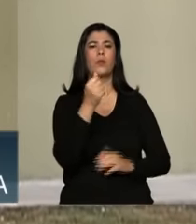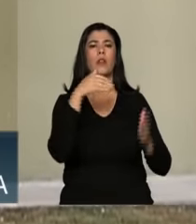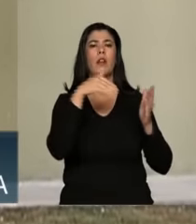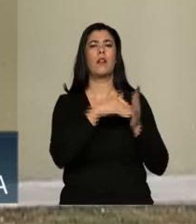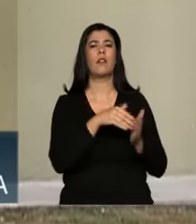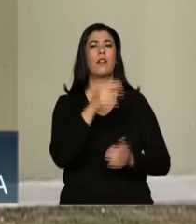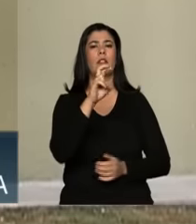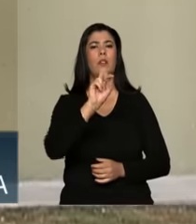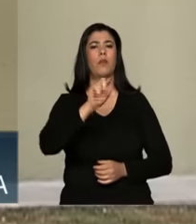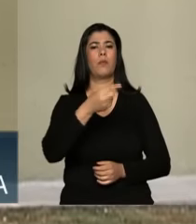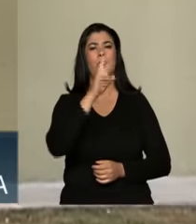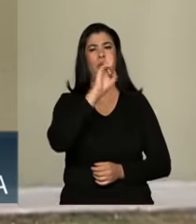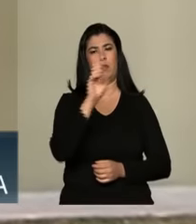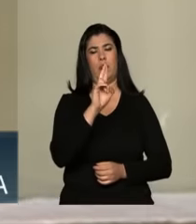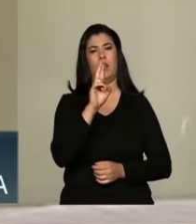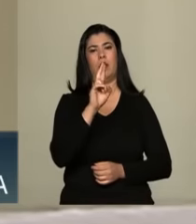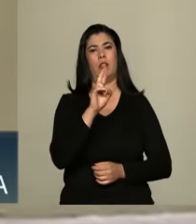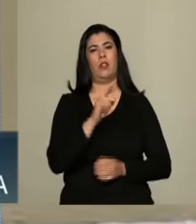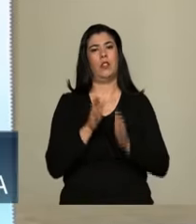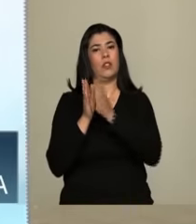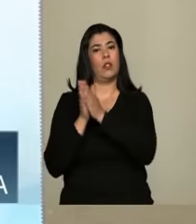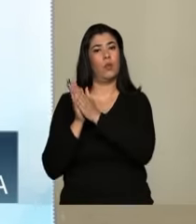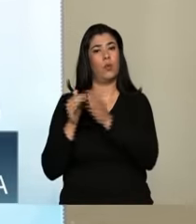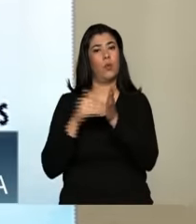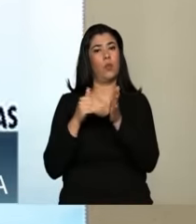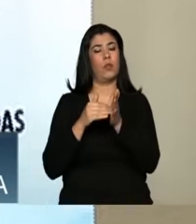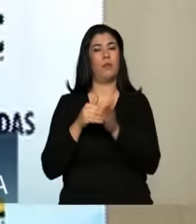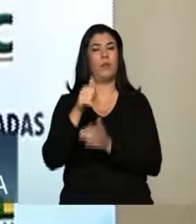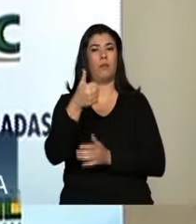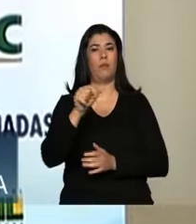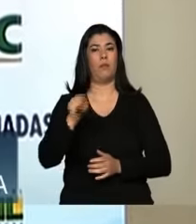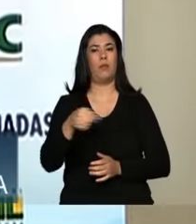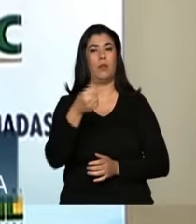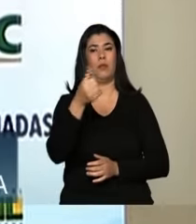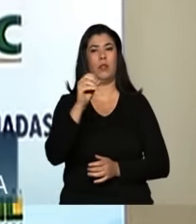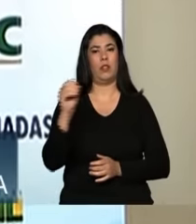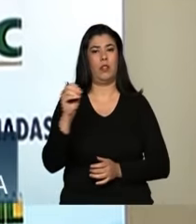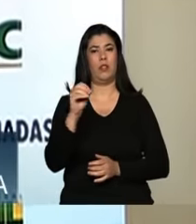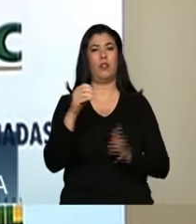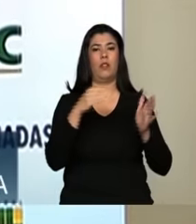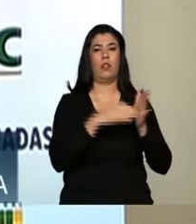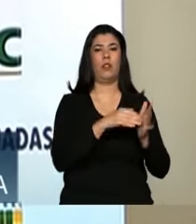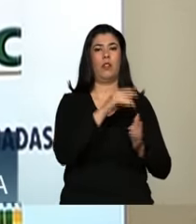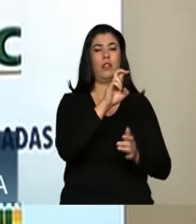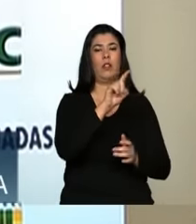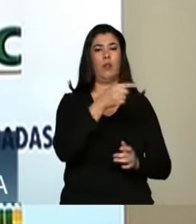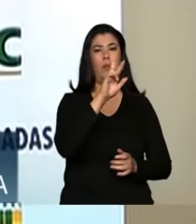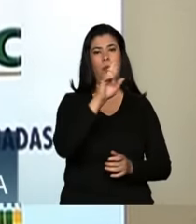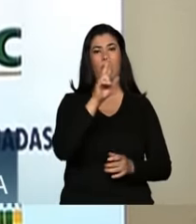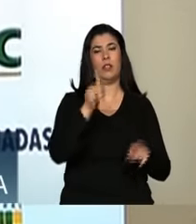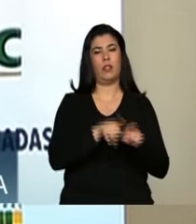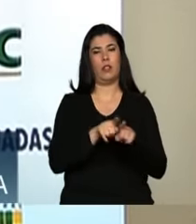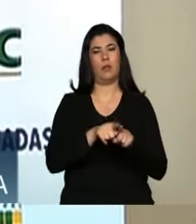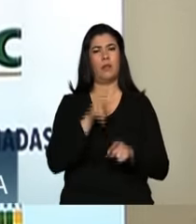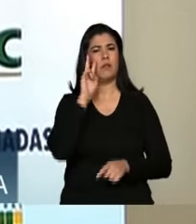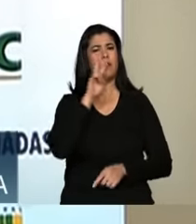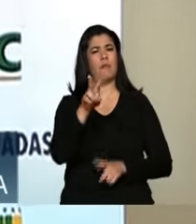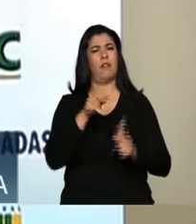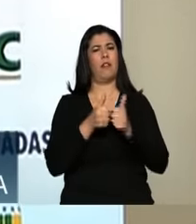R$ 5.000,00, ou seja, entre R$ 1.600,00 e R$ 5.000,00. Presidenta Dilma Rousseff ali na